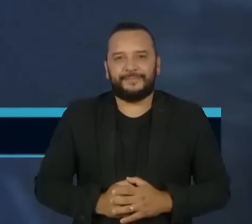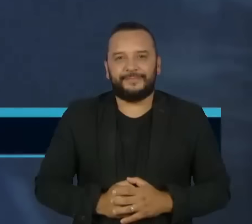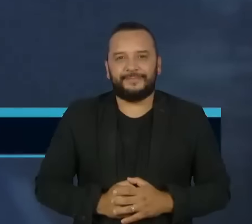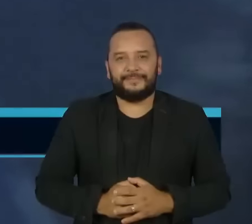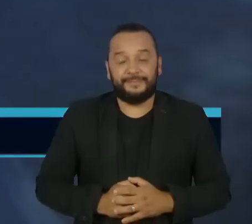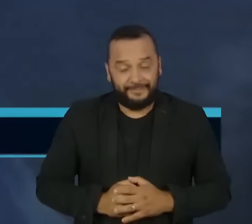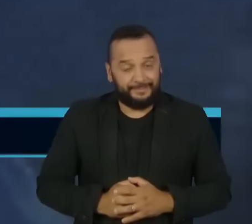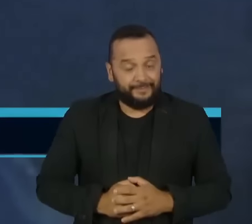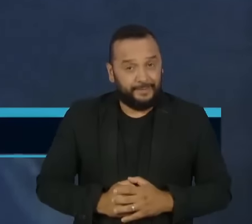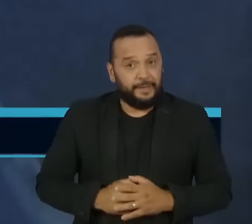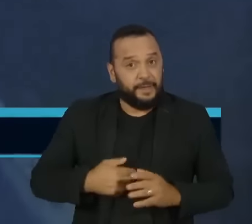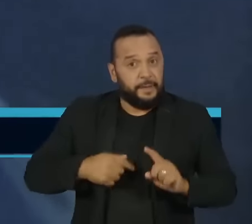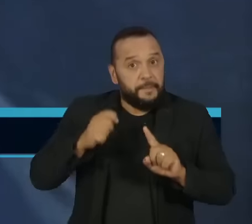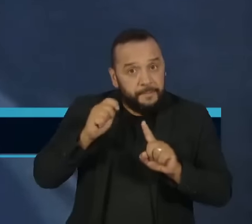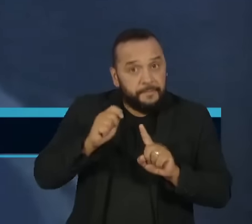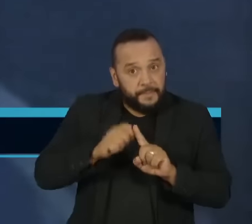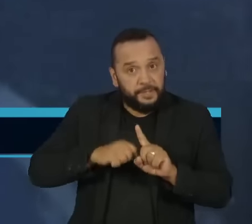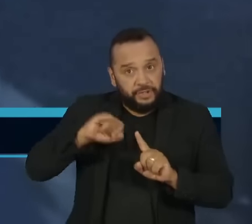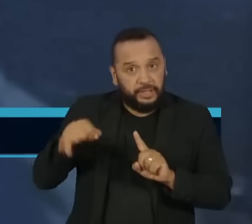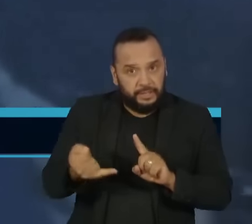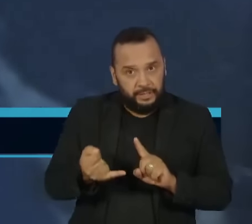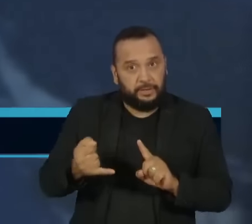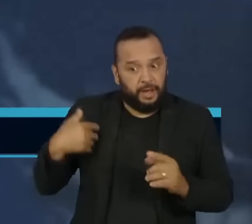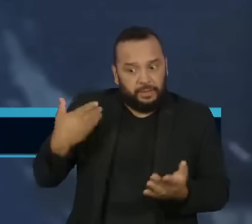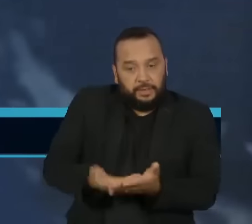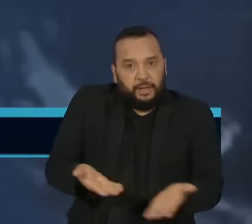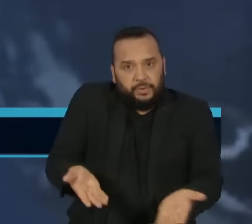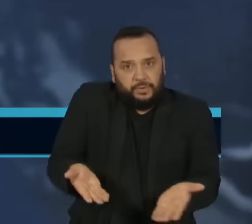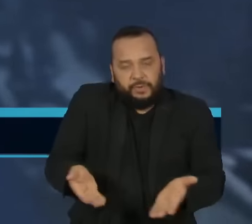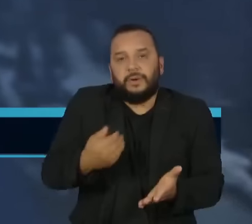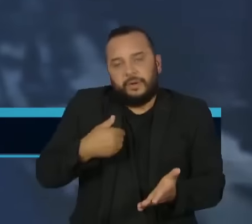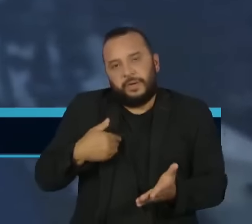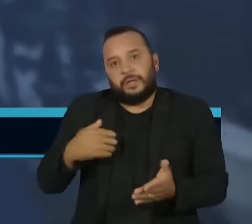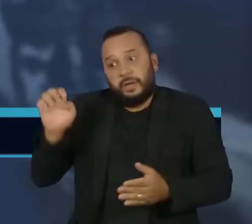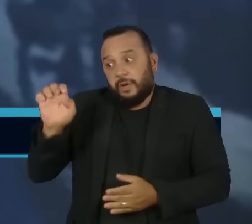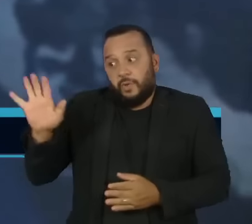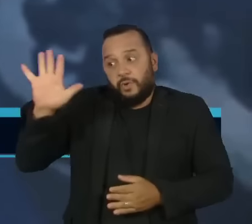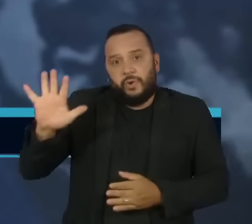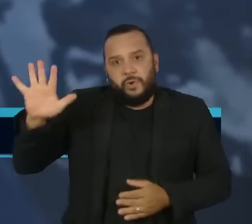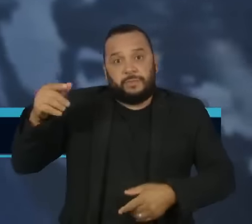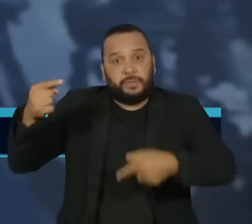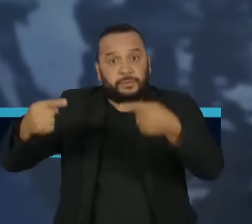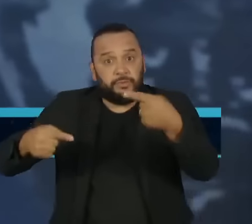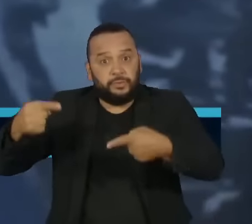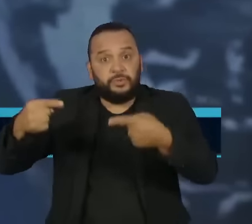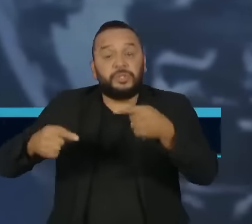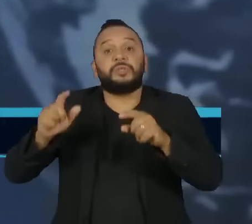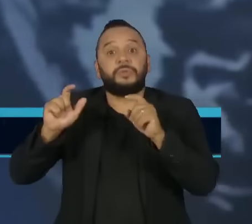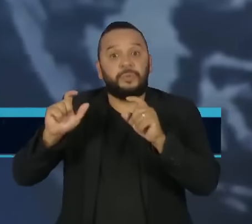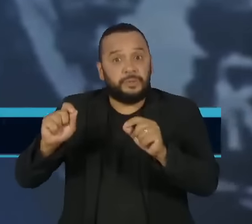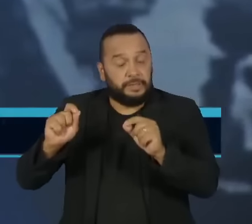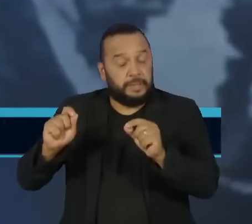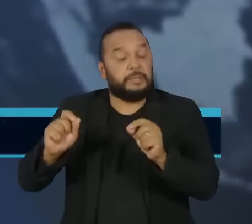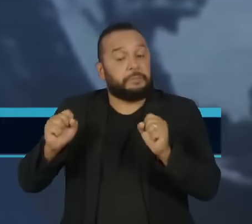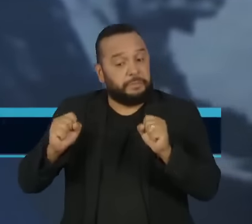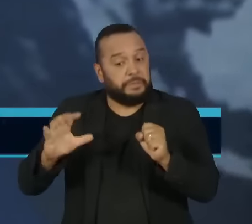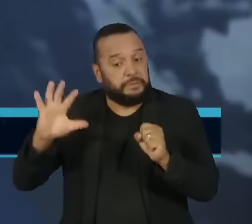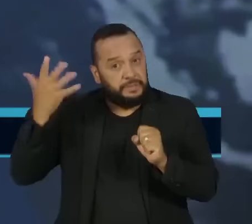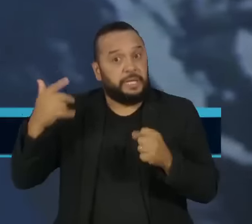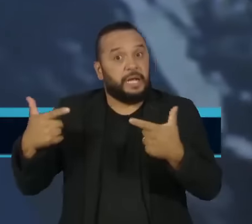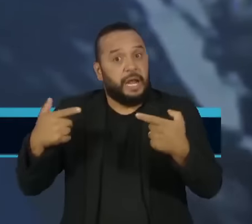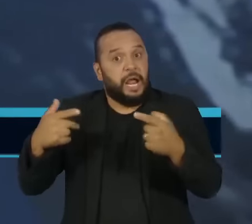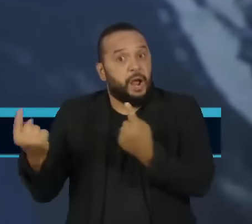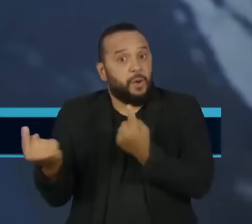Desde o início do ano, a opinião pública europeia está discutindo seriamente a possibilidade de uma guerra contra a Rússia. Veja na